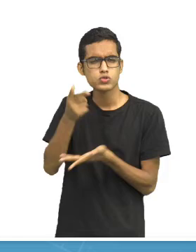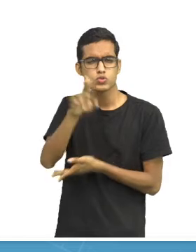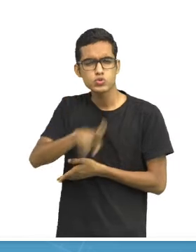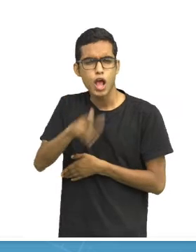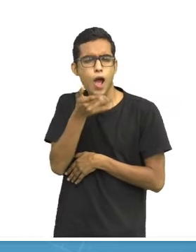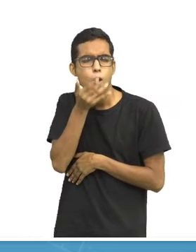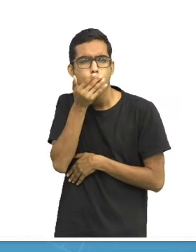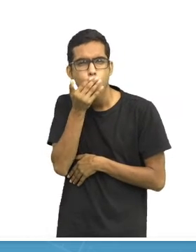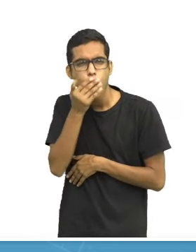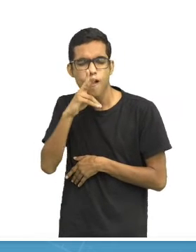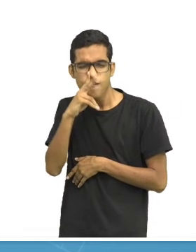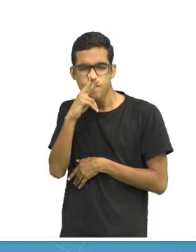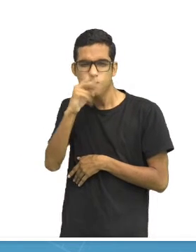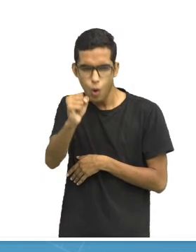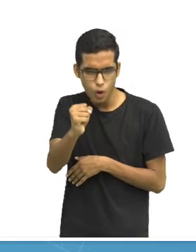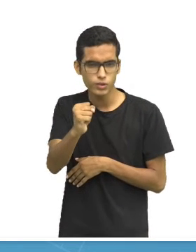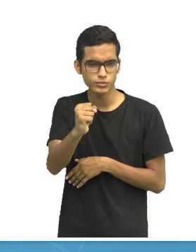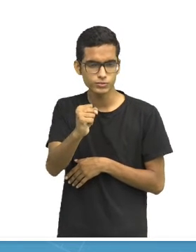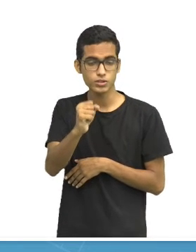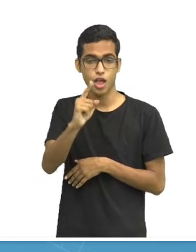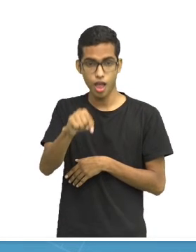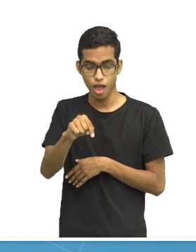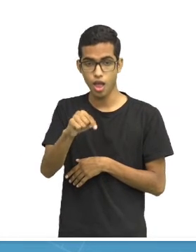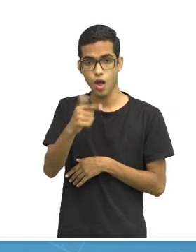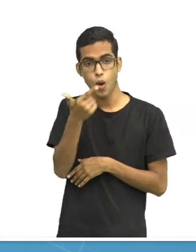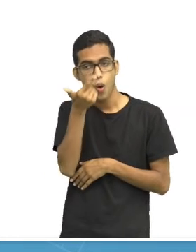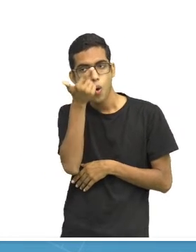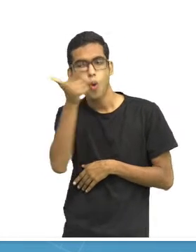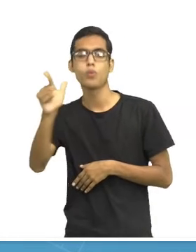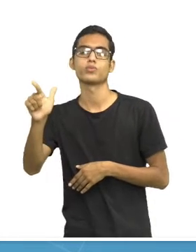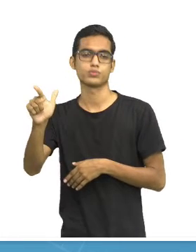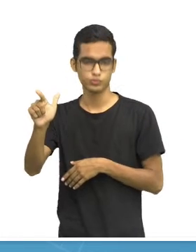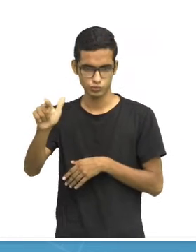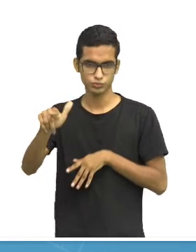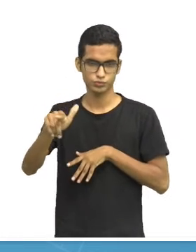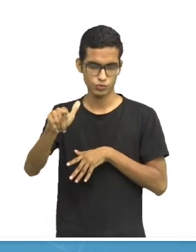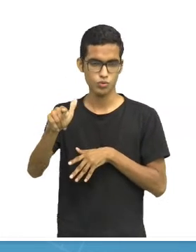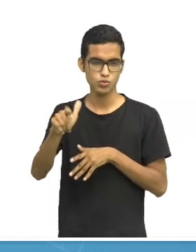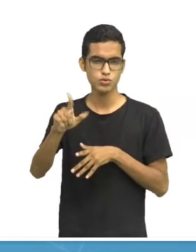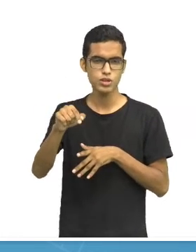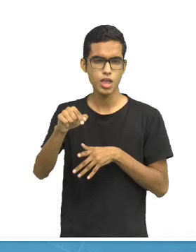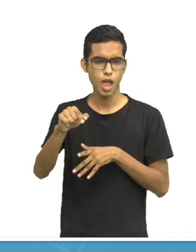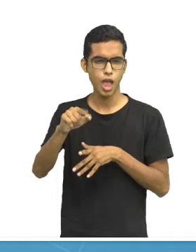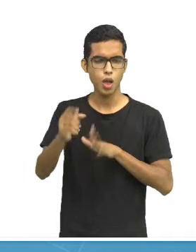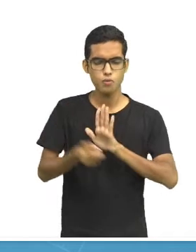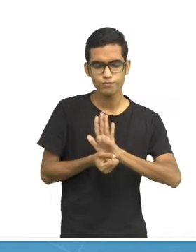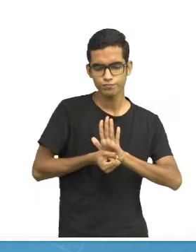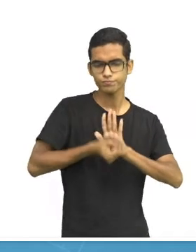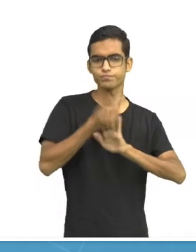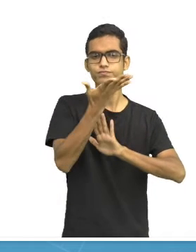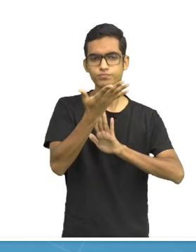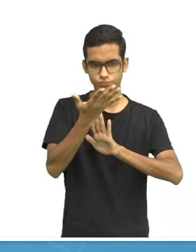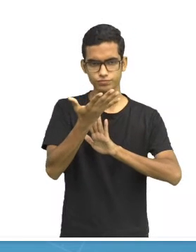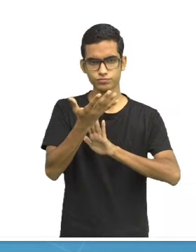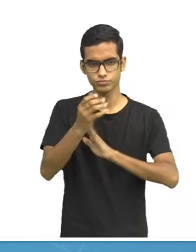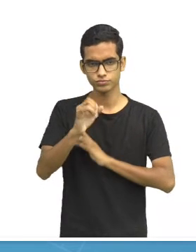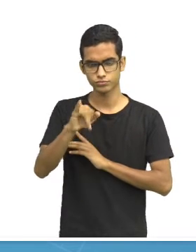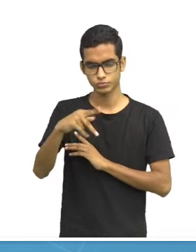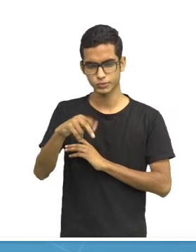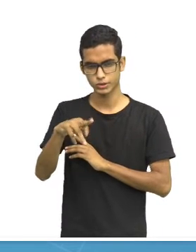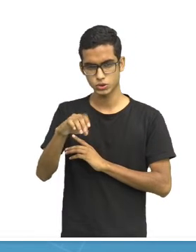Isso aí é uma característica de um outro movimento chamado de impressionismo. Então, isso aqui a gente pode considerar